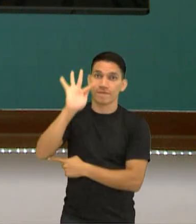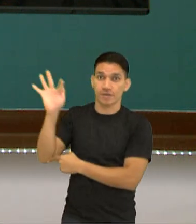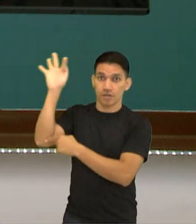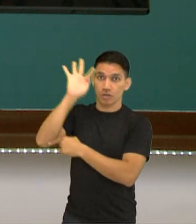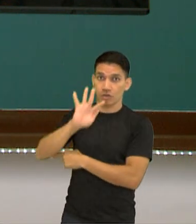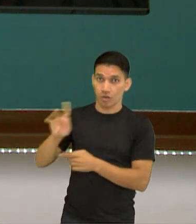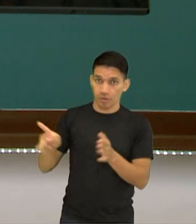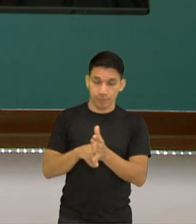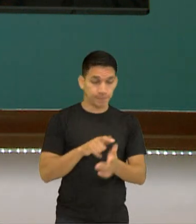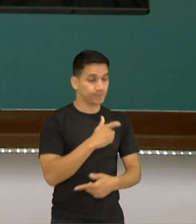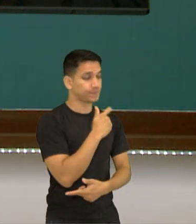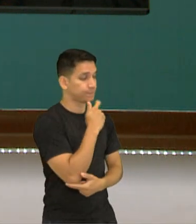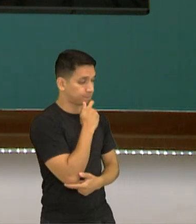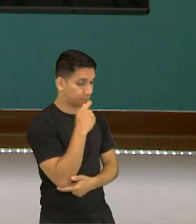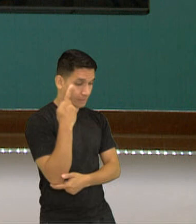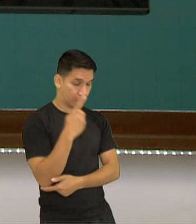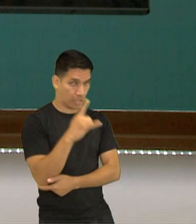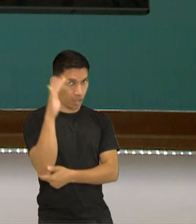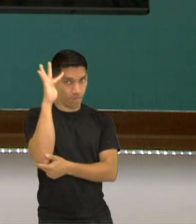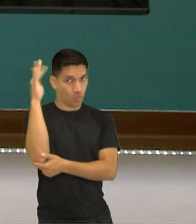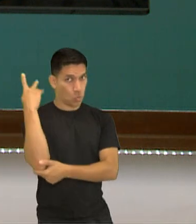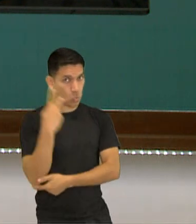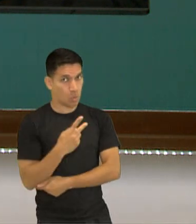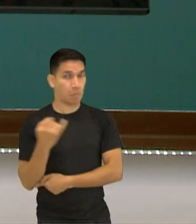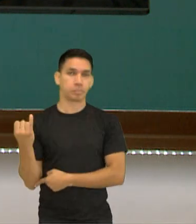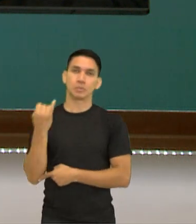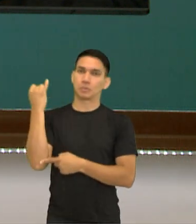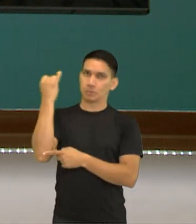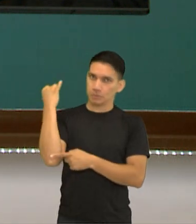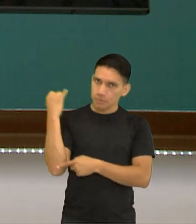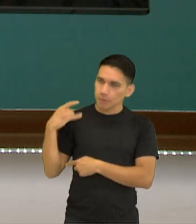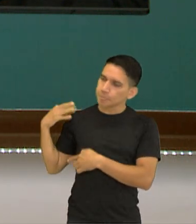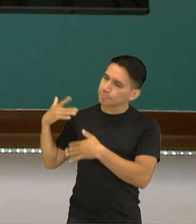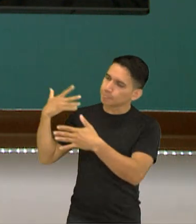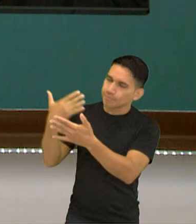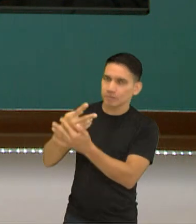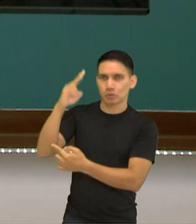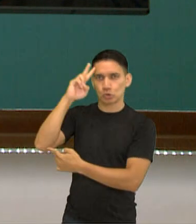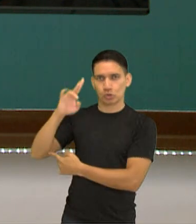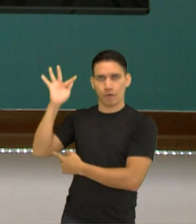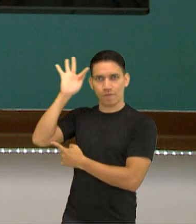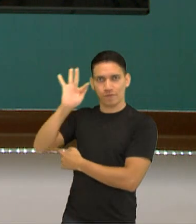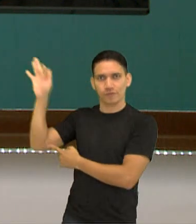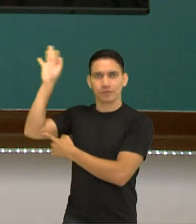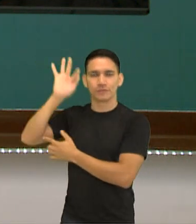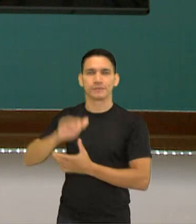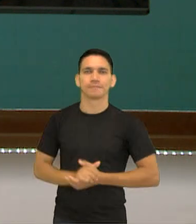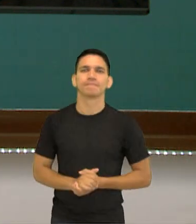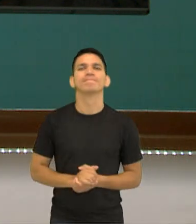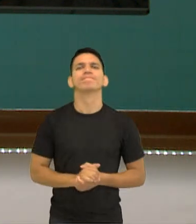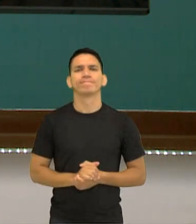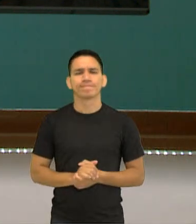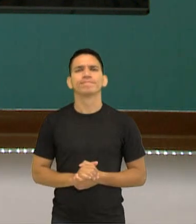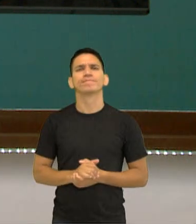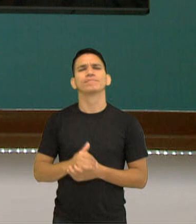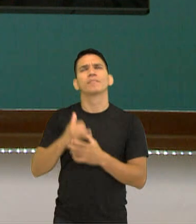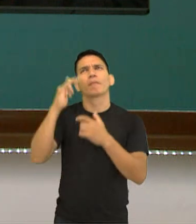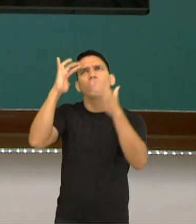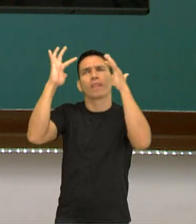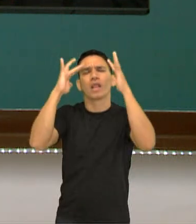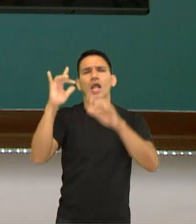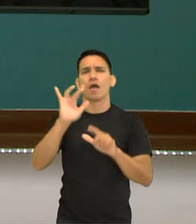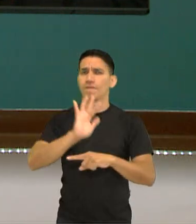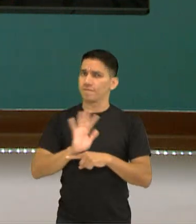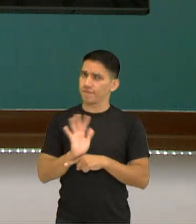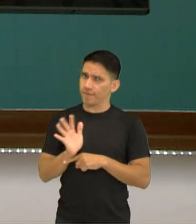de Platão, desse filósofo tão importante na história da filosofia. Vamos pensar num filme aí que eu